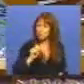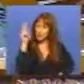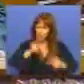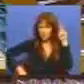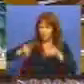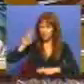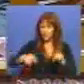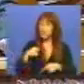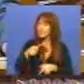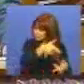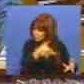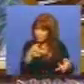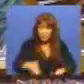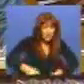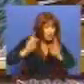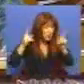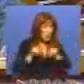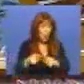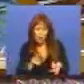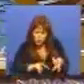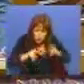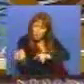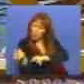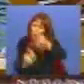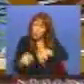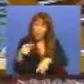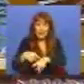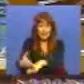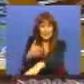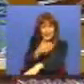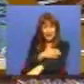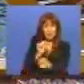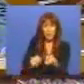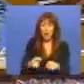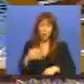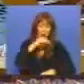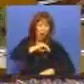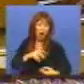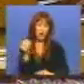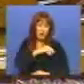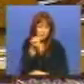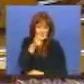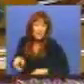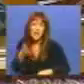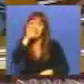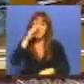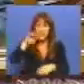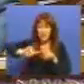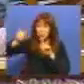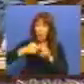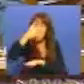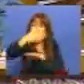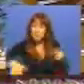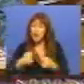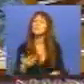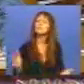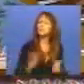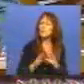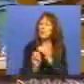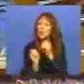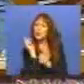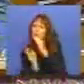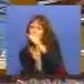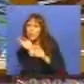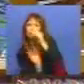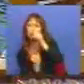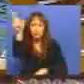Finanças, estão disponíveis para uma correção intercalar de salários e pensões se a meio do ano se comprovar o desvio